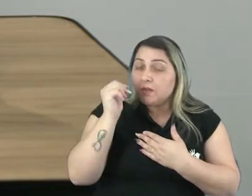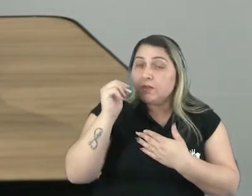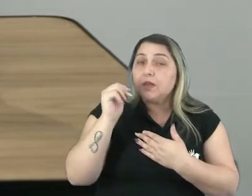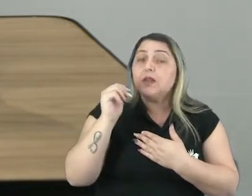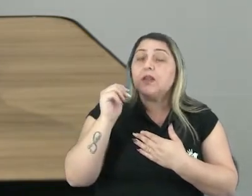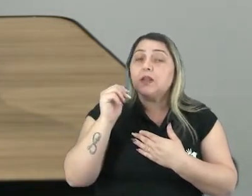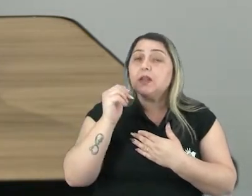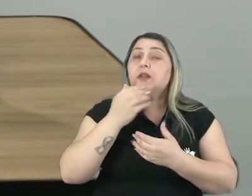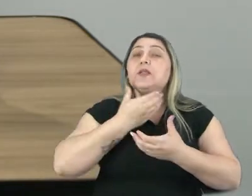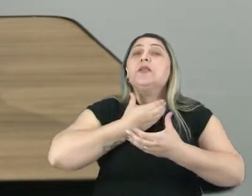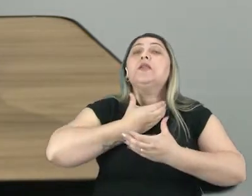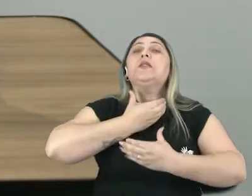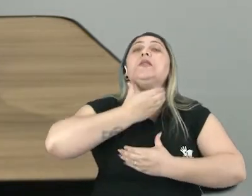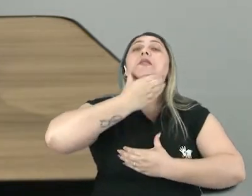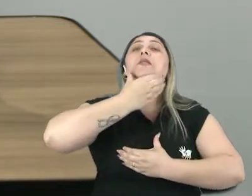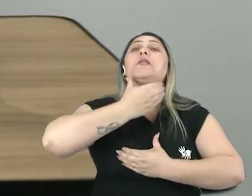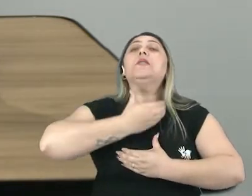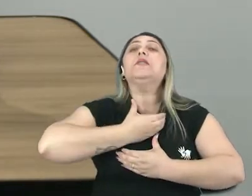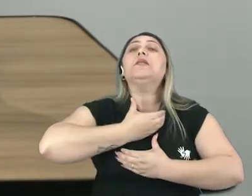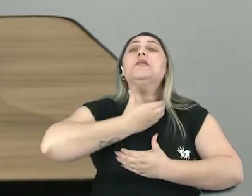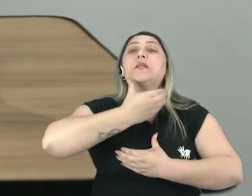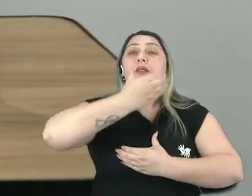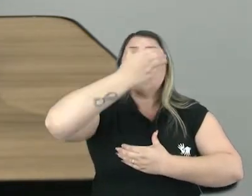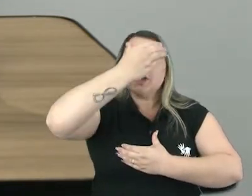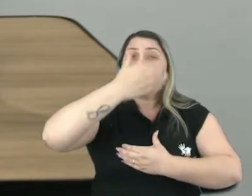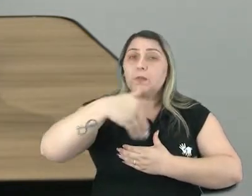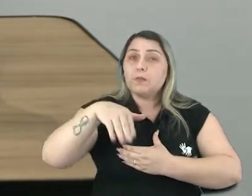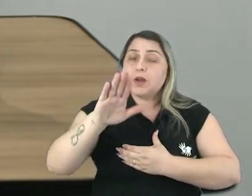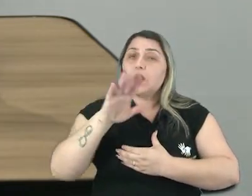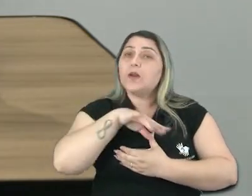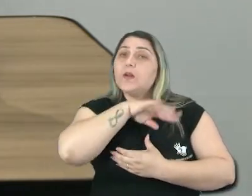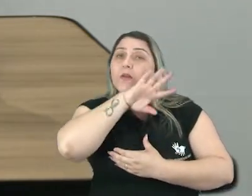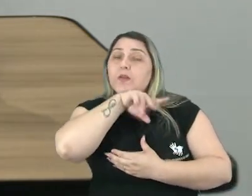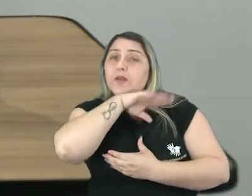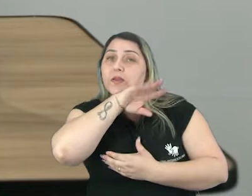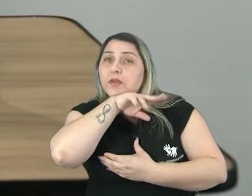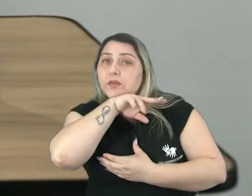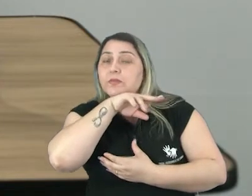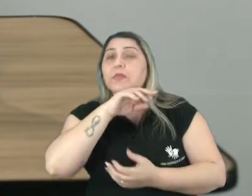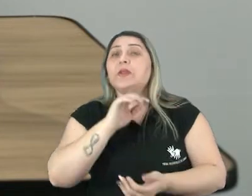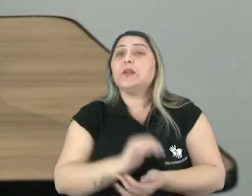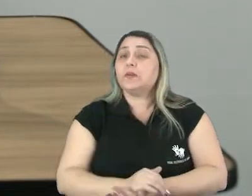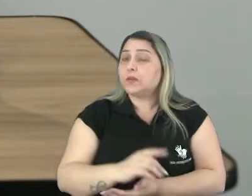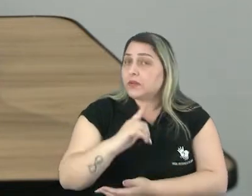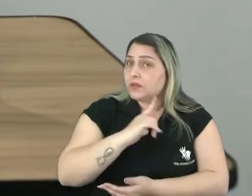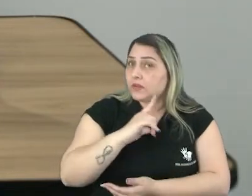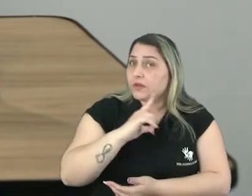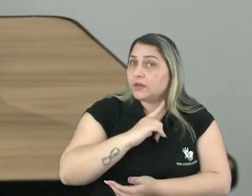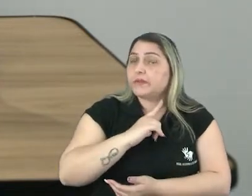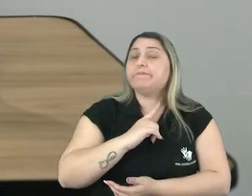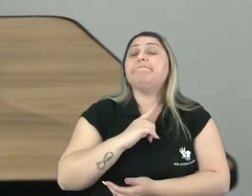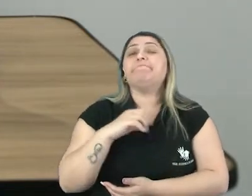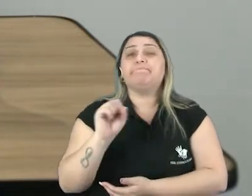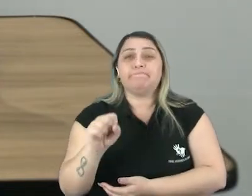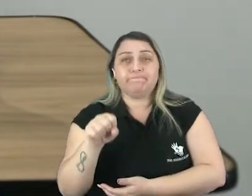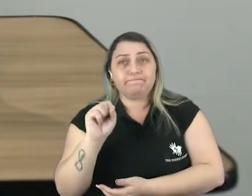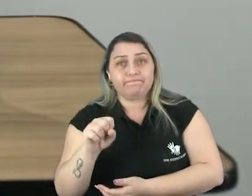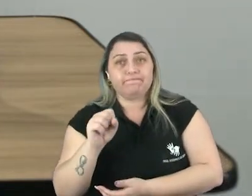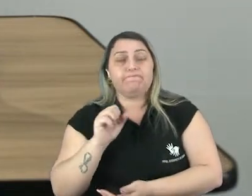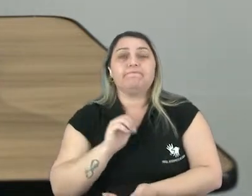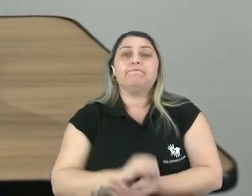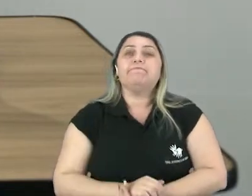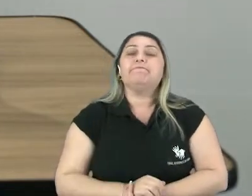que a girafa é o maior animal terrestre que existe? Isso mesmo,